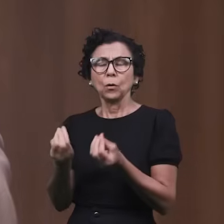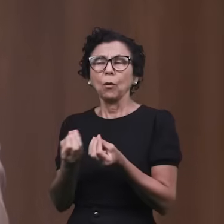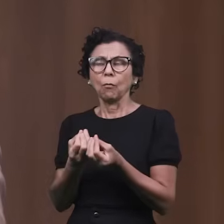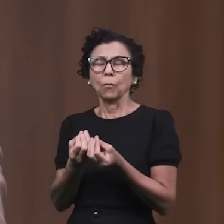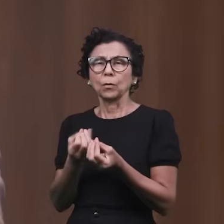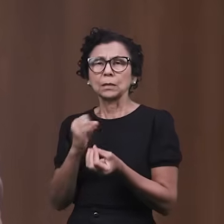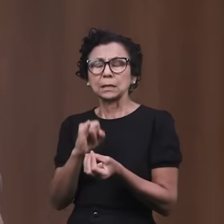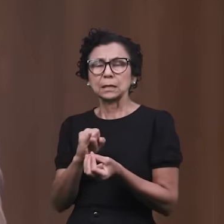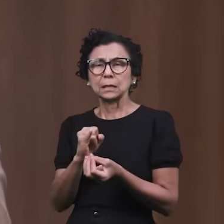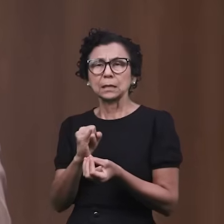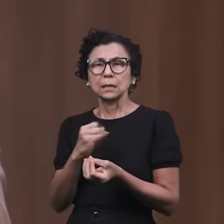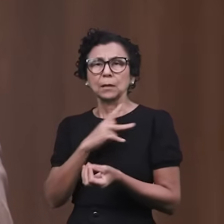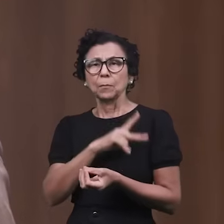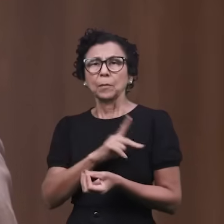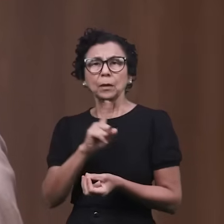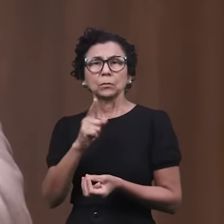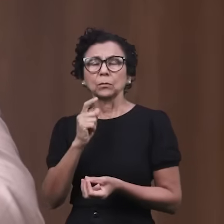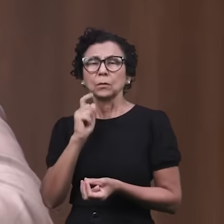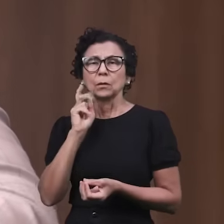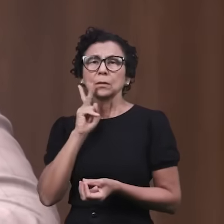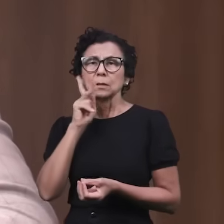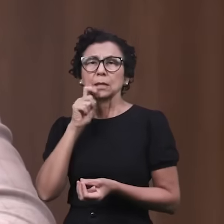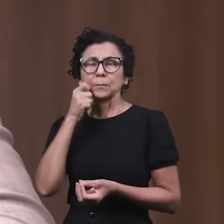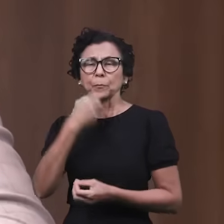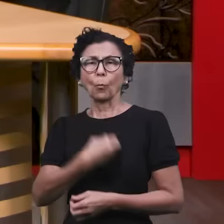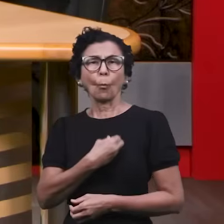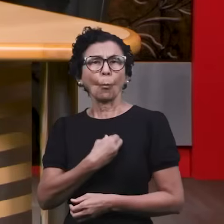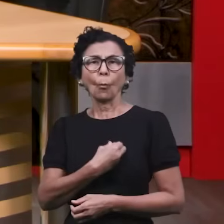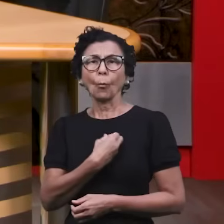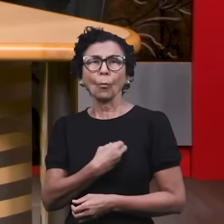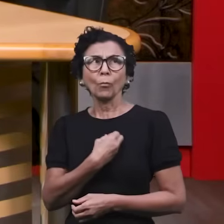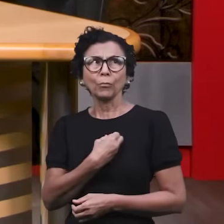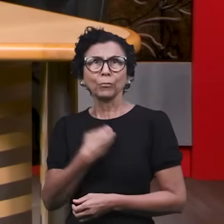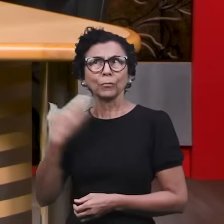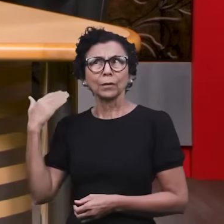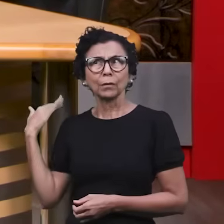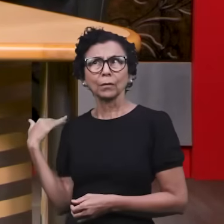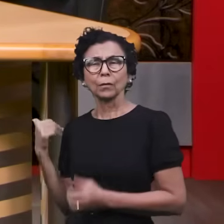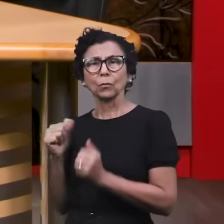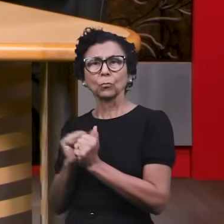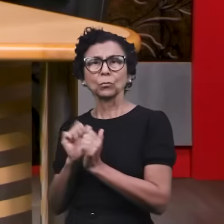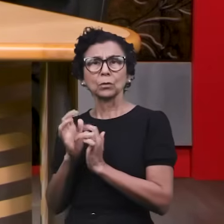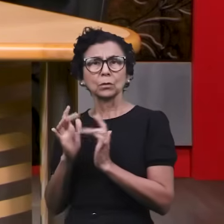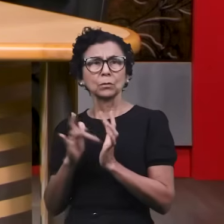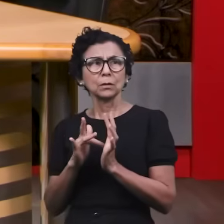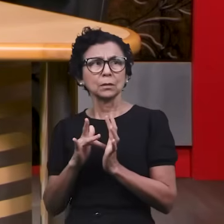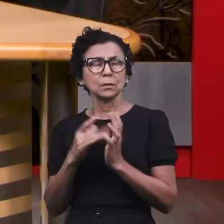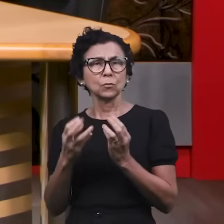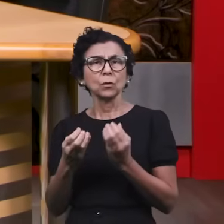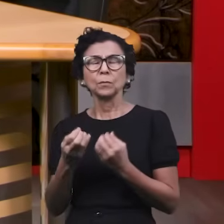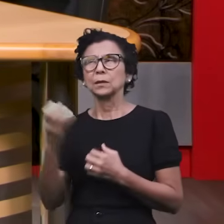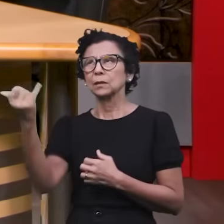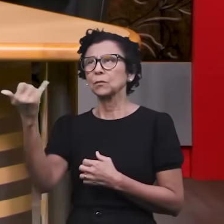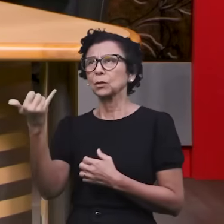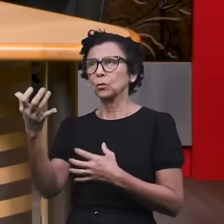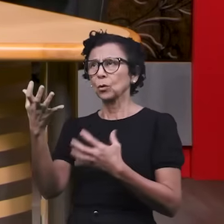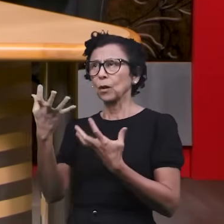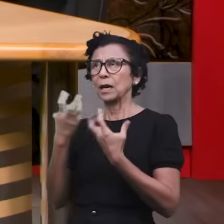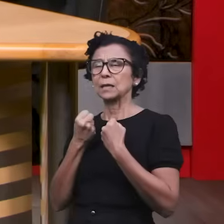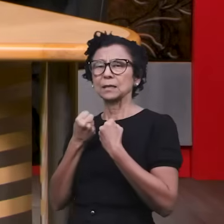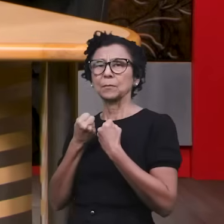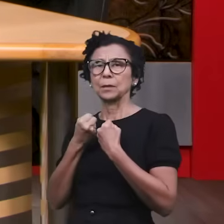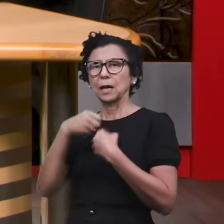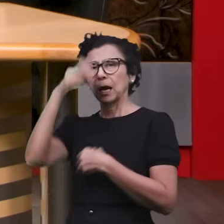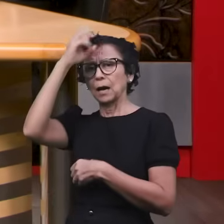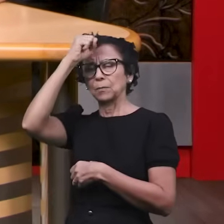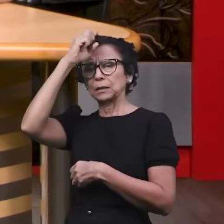por revelação. E a explicação dele foi a mais... Não. E olha só. Você